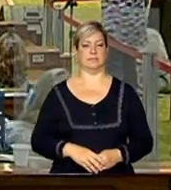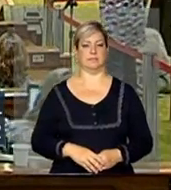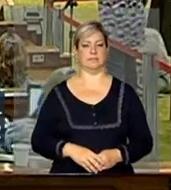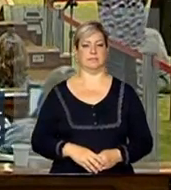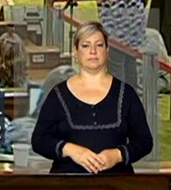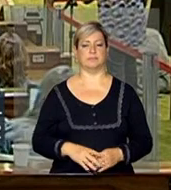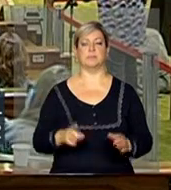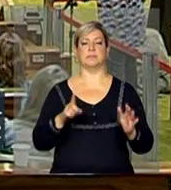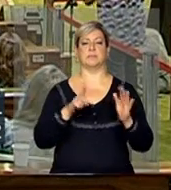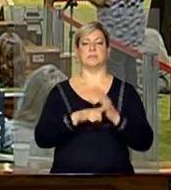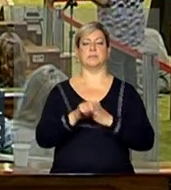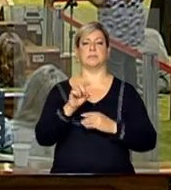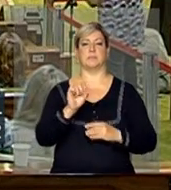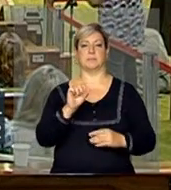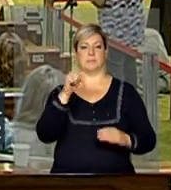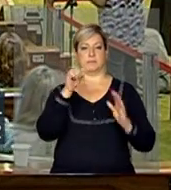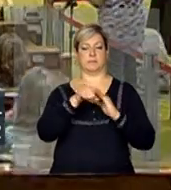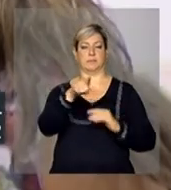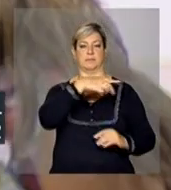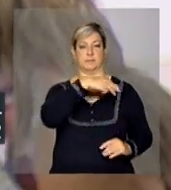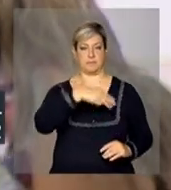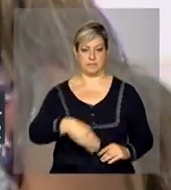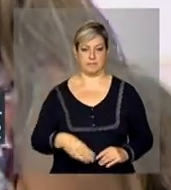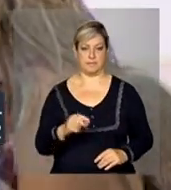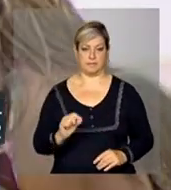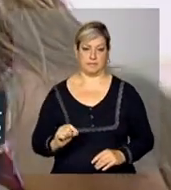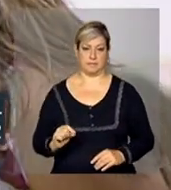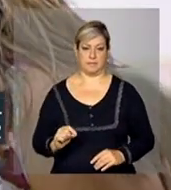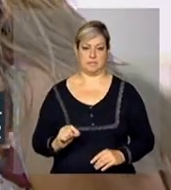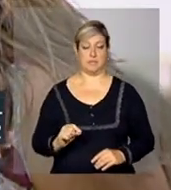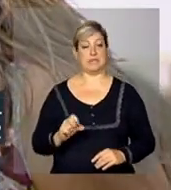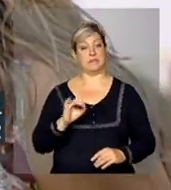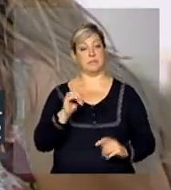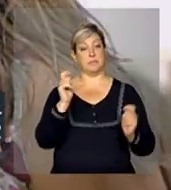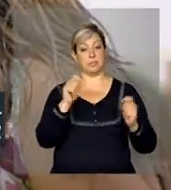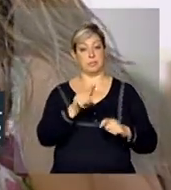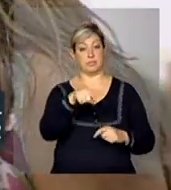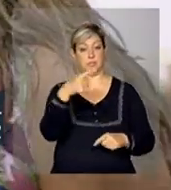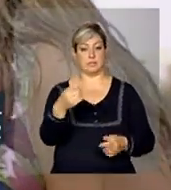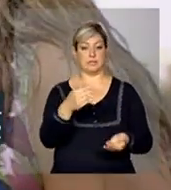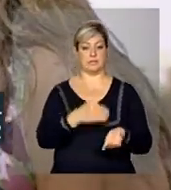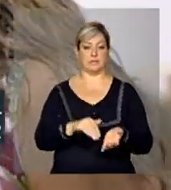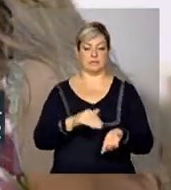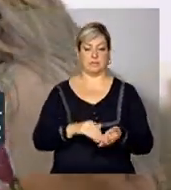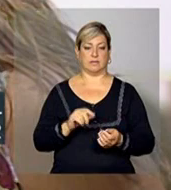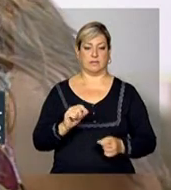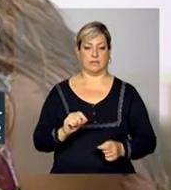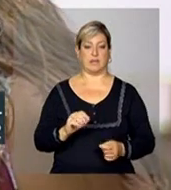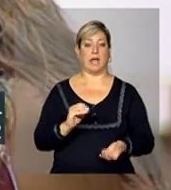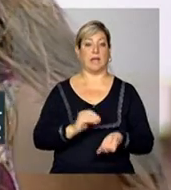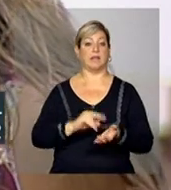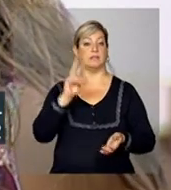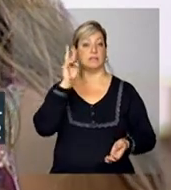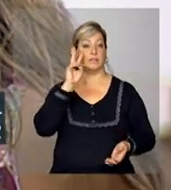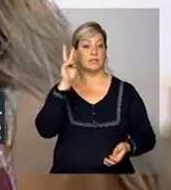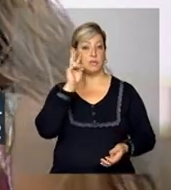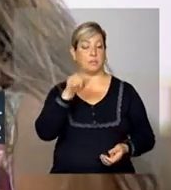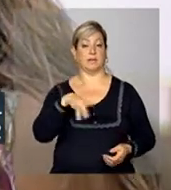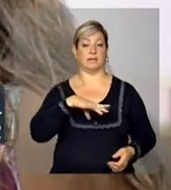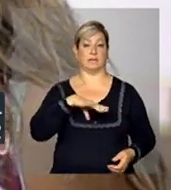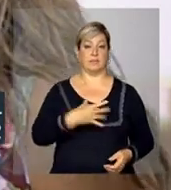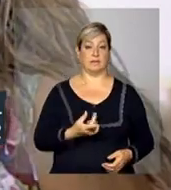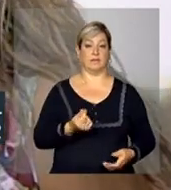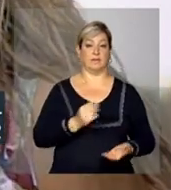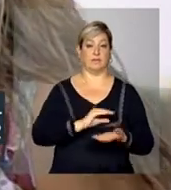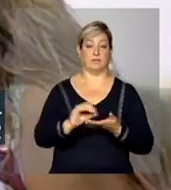Bom dia. A pergunta vai para a ministra Belchiori e, se possível, para o secretário Arnaldo Agostinho. Ainda sobre esse desafio de financiar os grandes